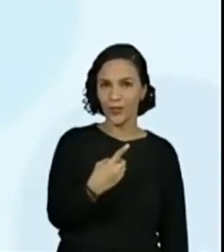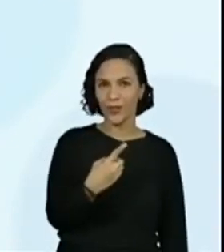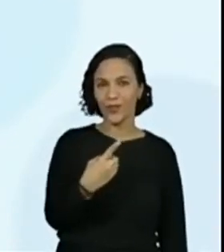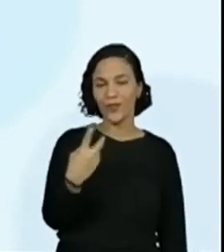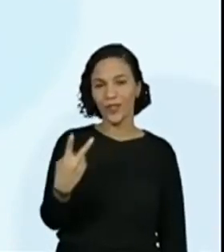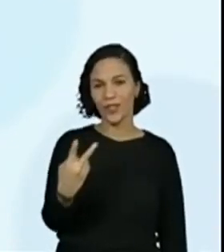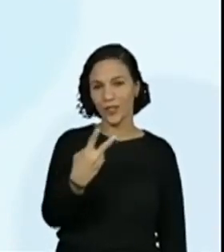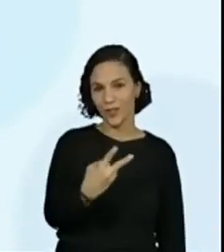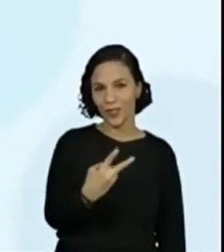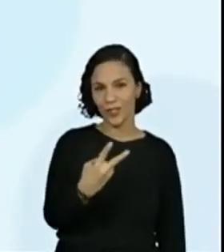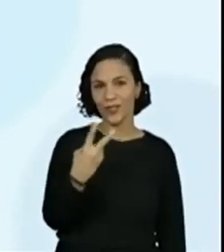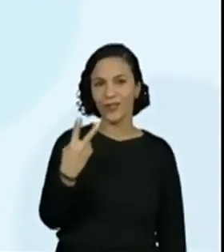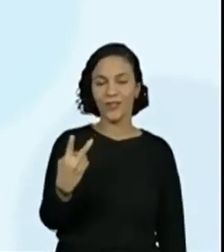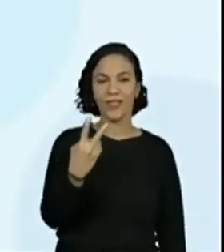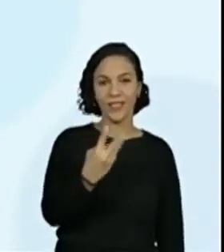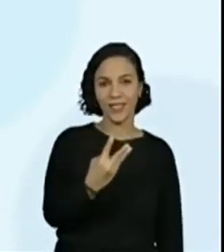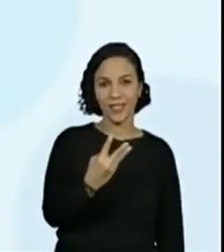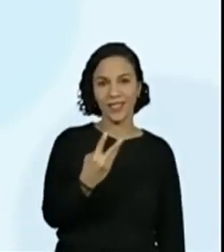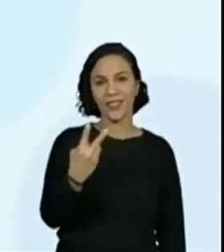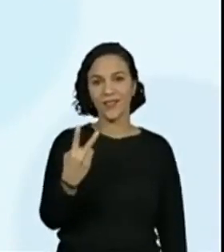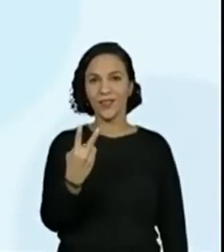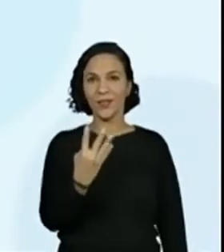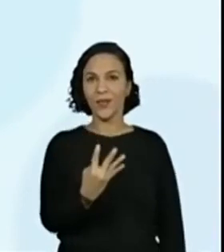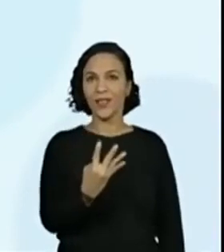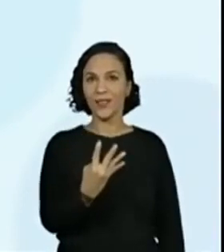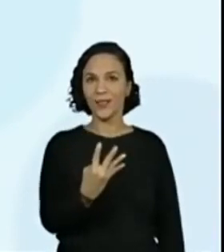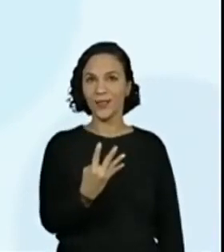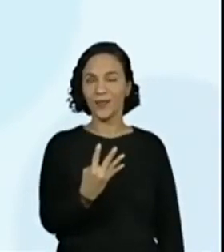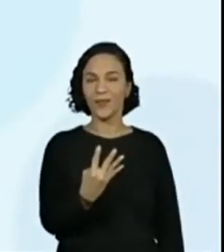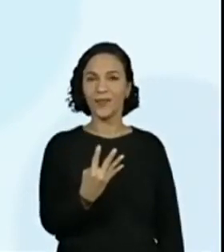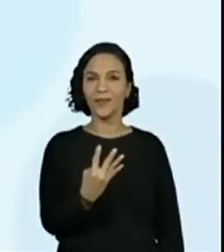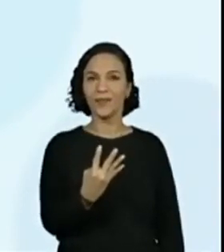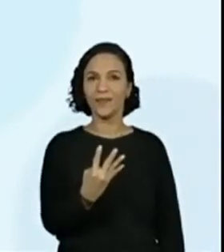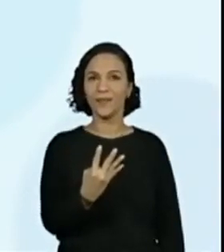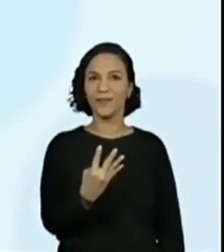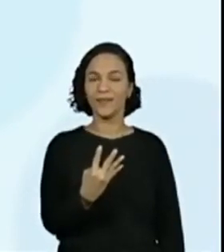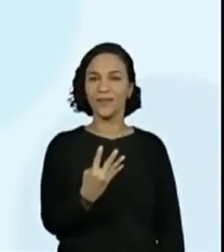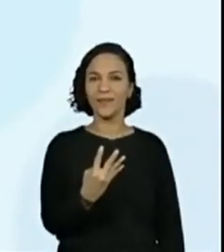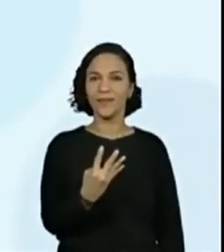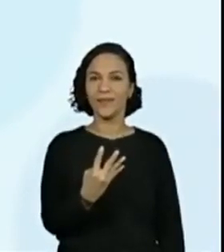21, 22, 23 e 24.